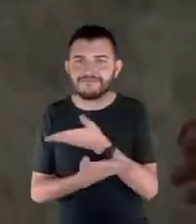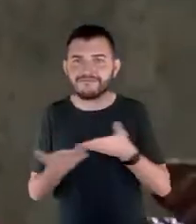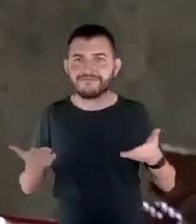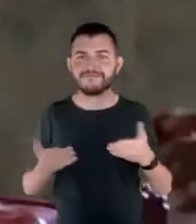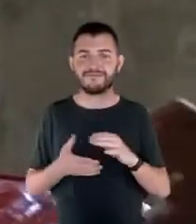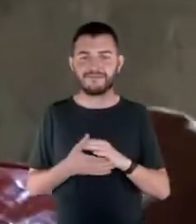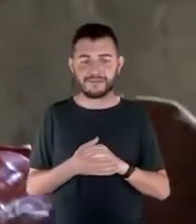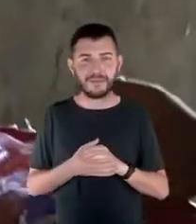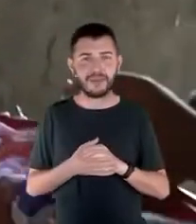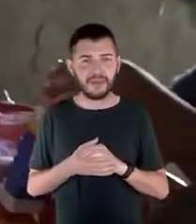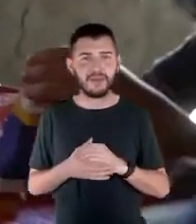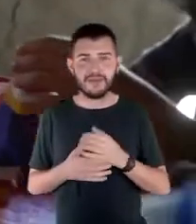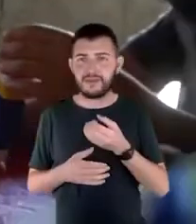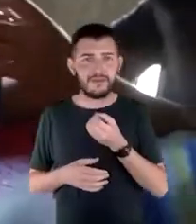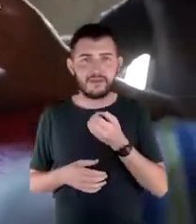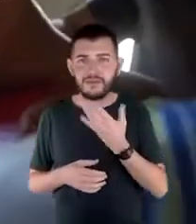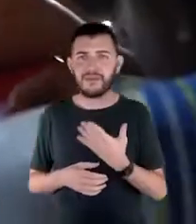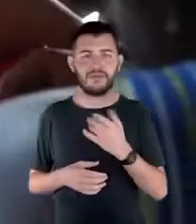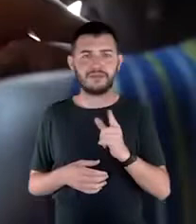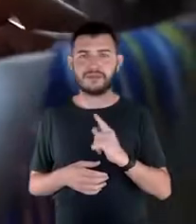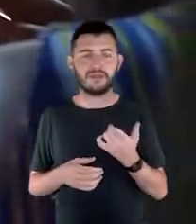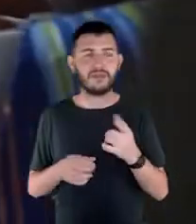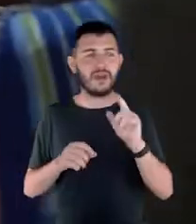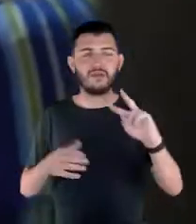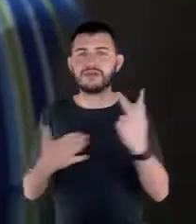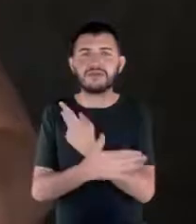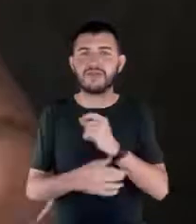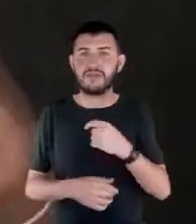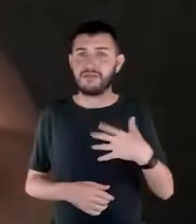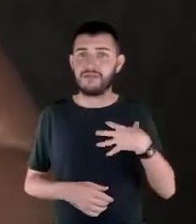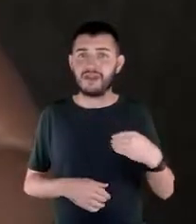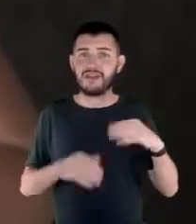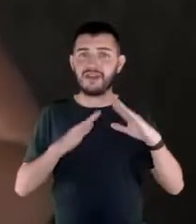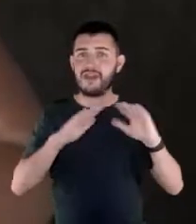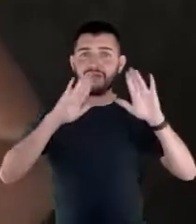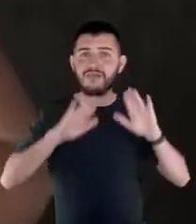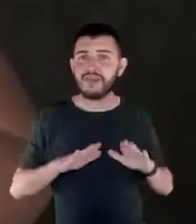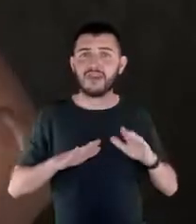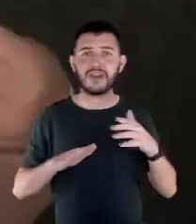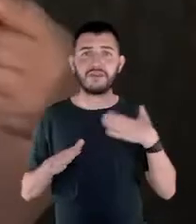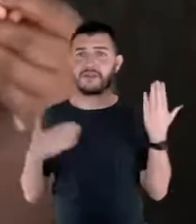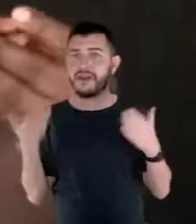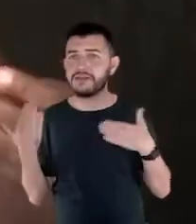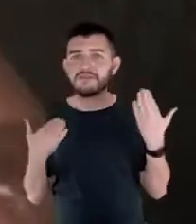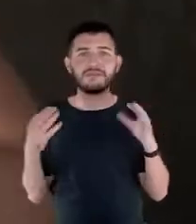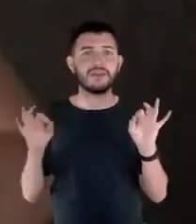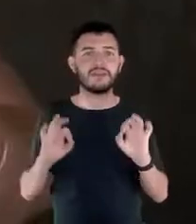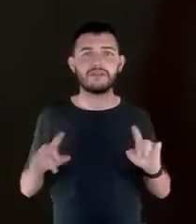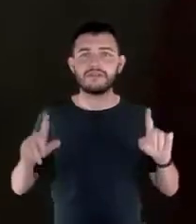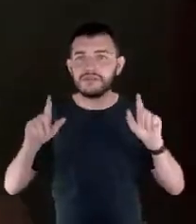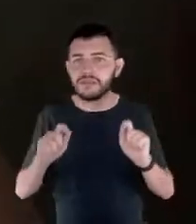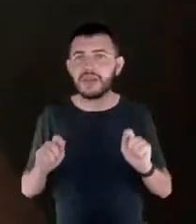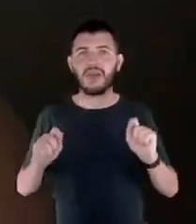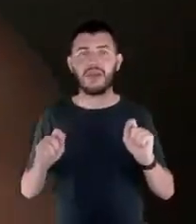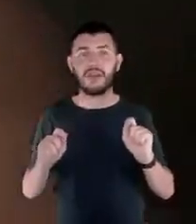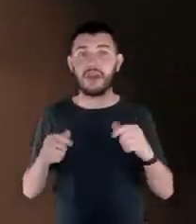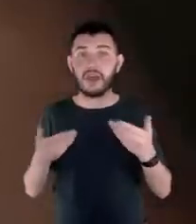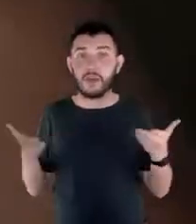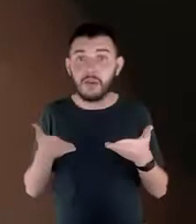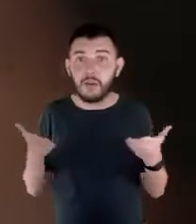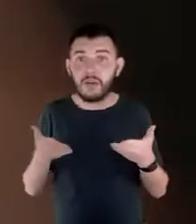possam interagir entre eles. Quando essa criança feliz, ele aprendeu muita coisa. Assim, eu não saía de casa com ele, quando vai para o projeto lá.